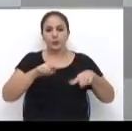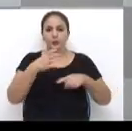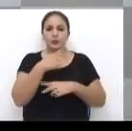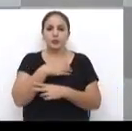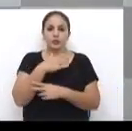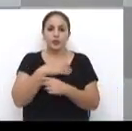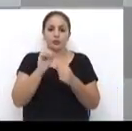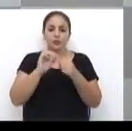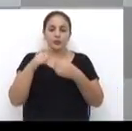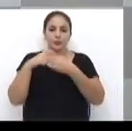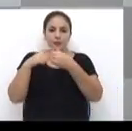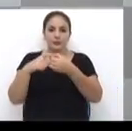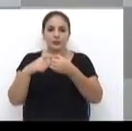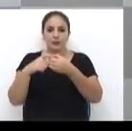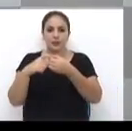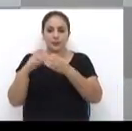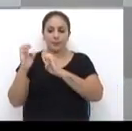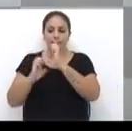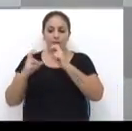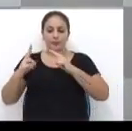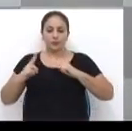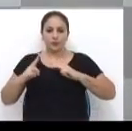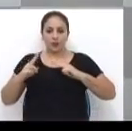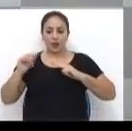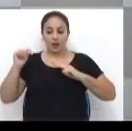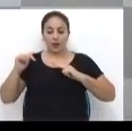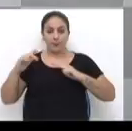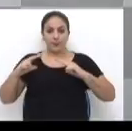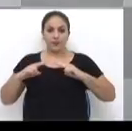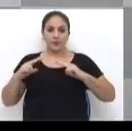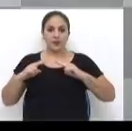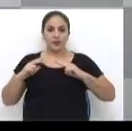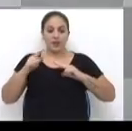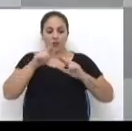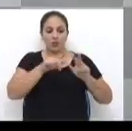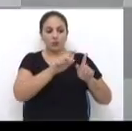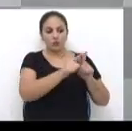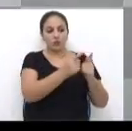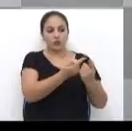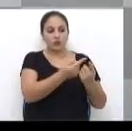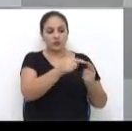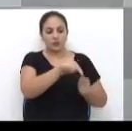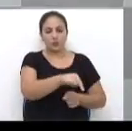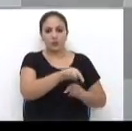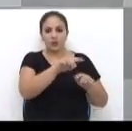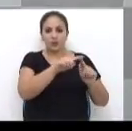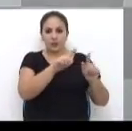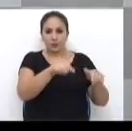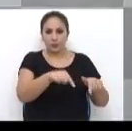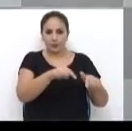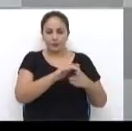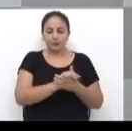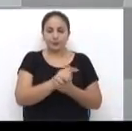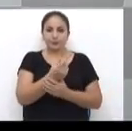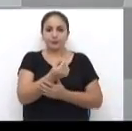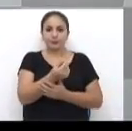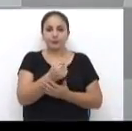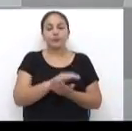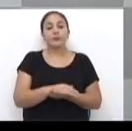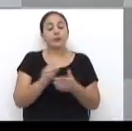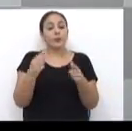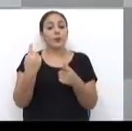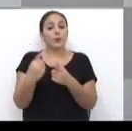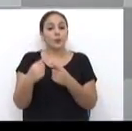colocando a iniciativa privada como gestora dos recursos públicos, inclusive dos bens públicos. Por quê? Porque imaginar que o poder